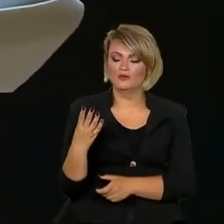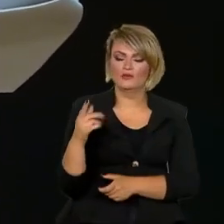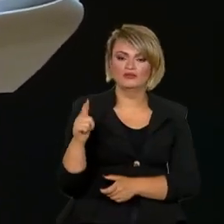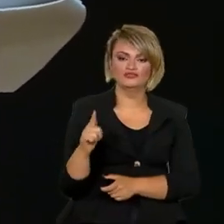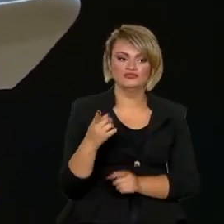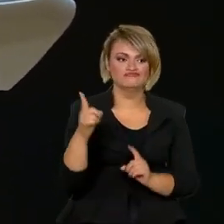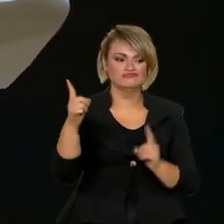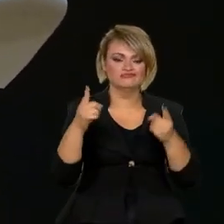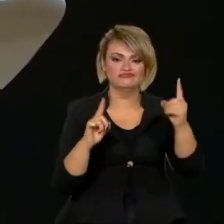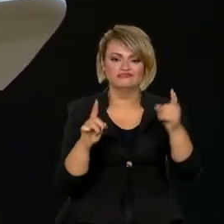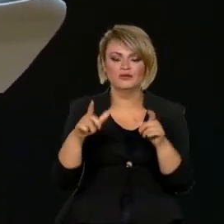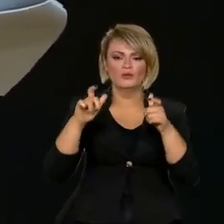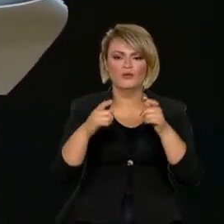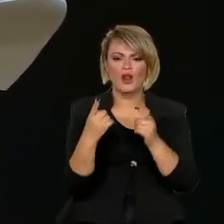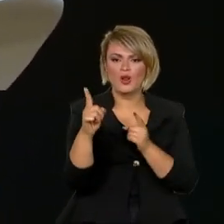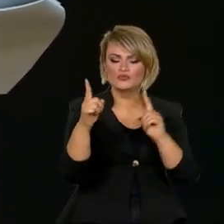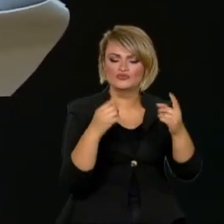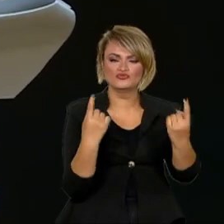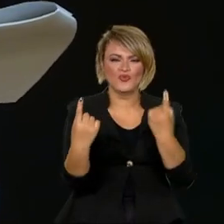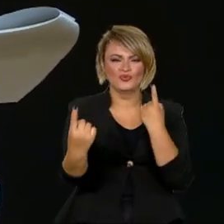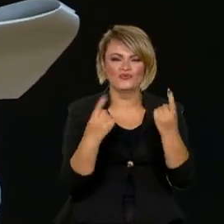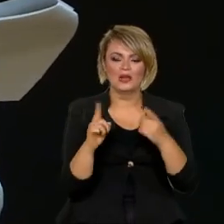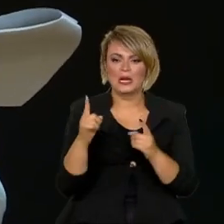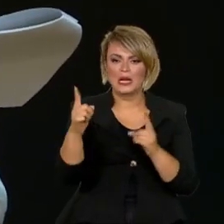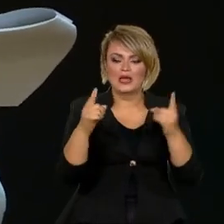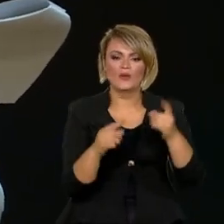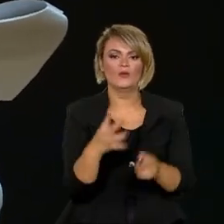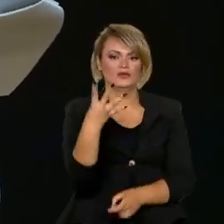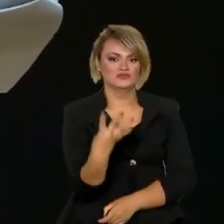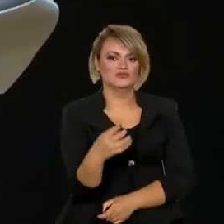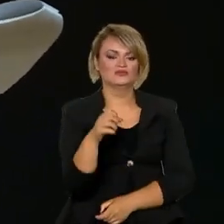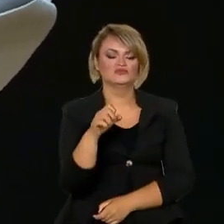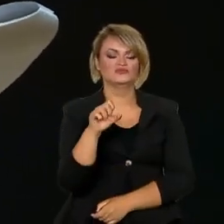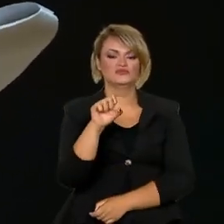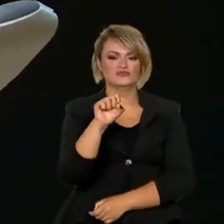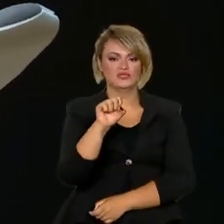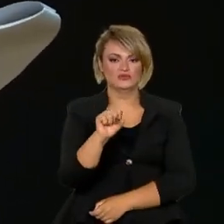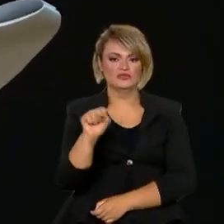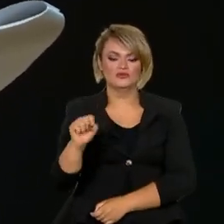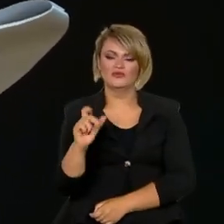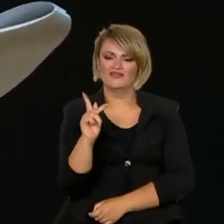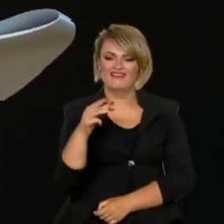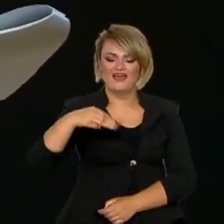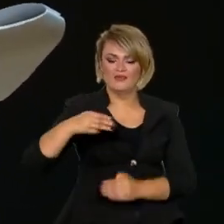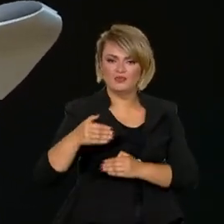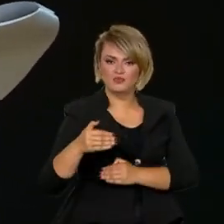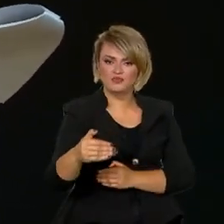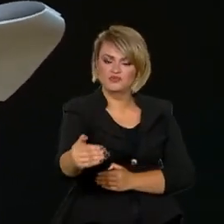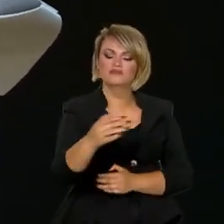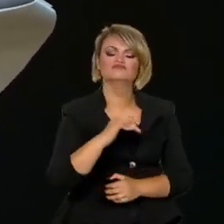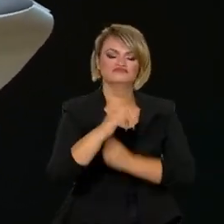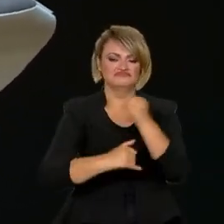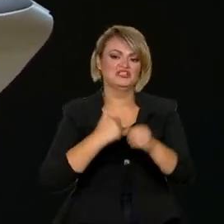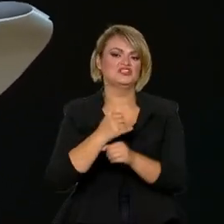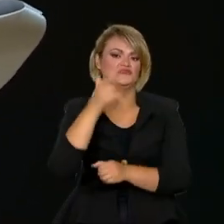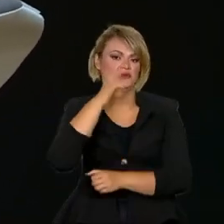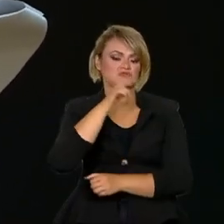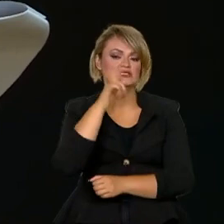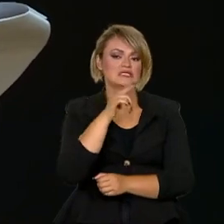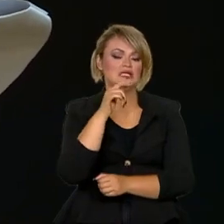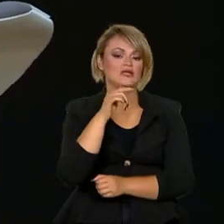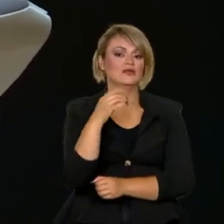nas rodovias federais do estado em 488 quilômetros de rodovias federais que